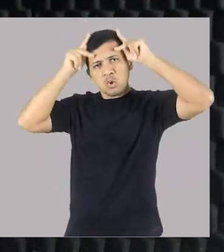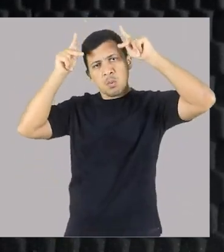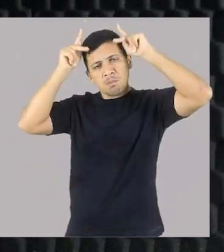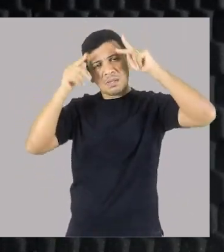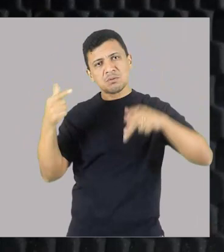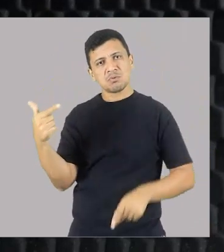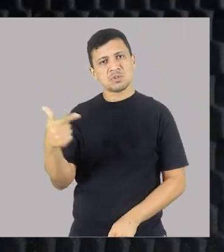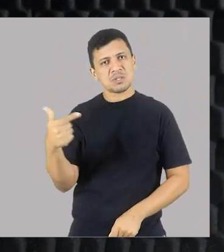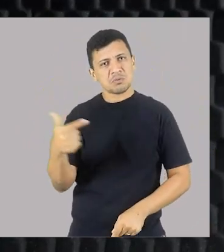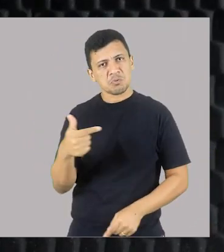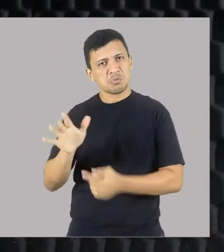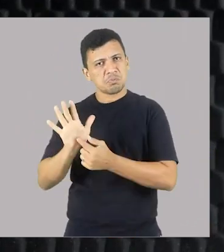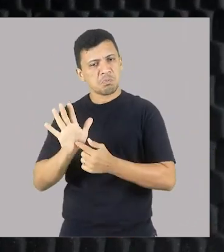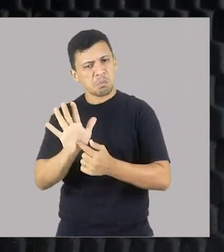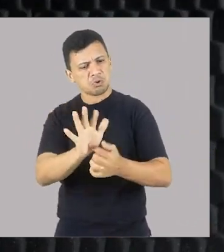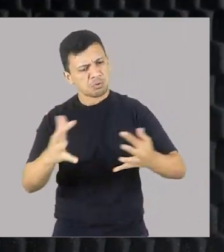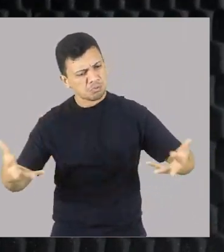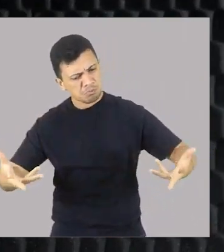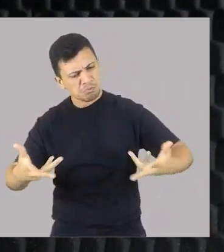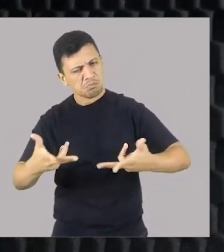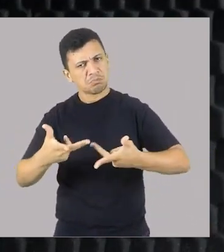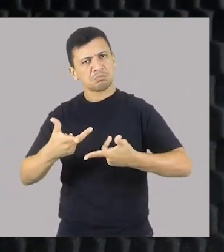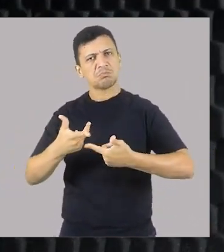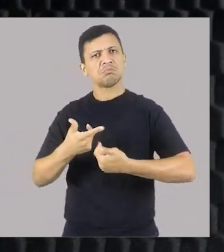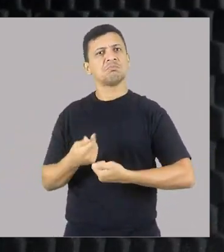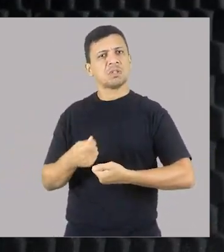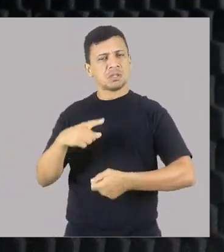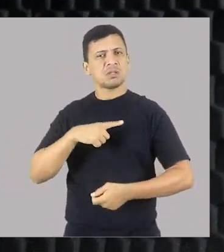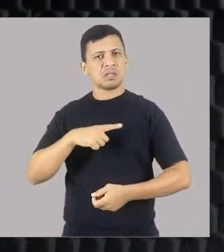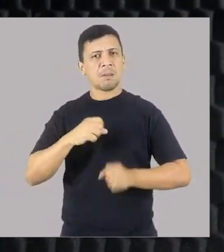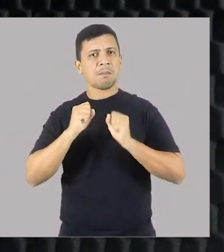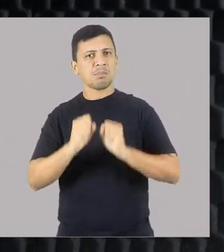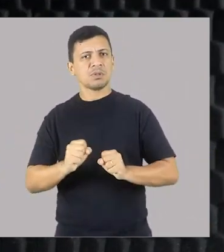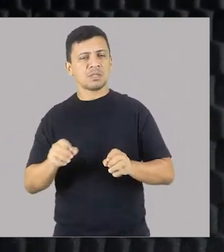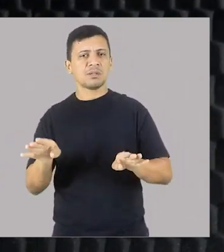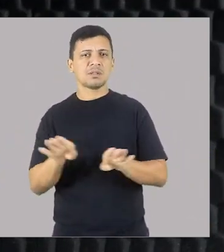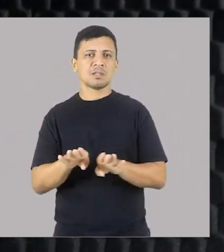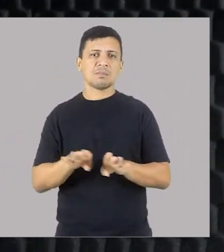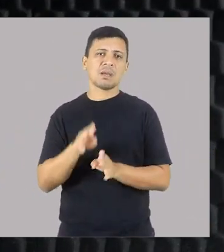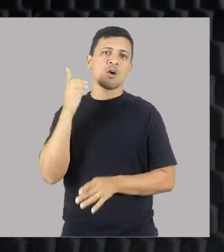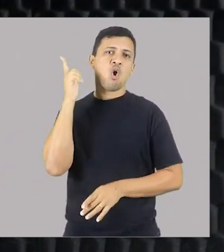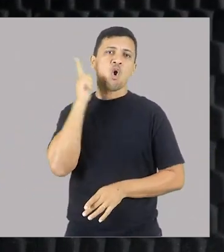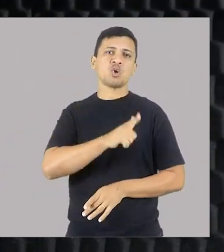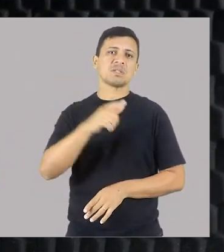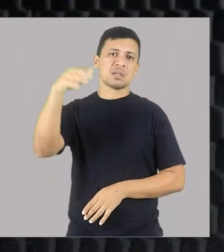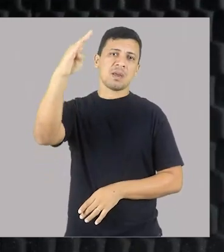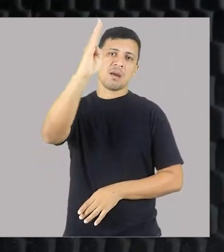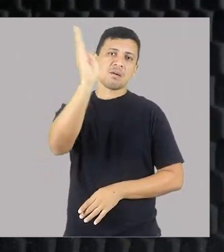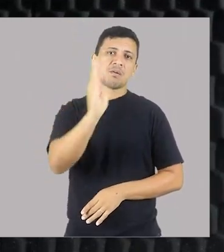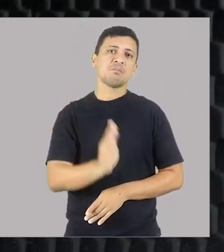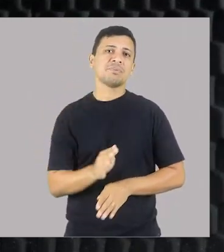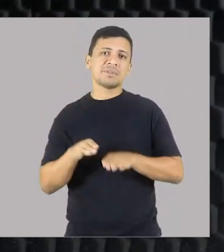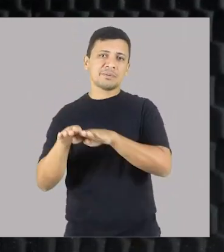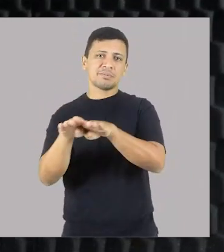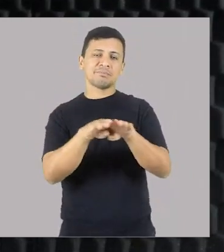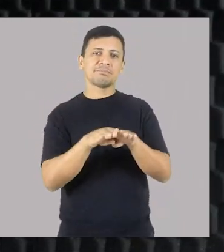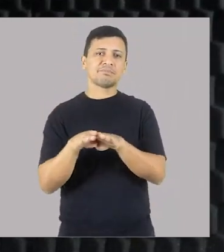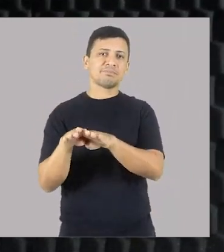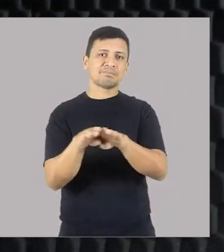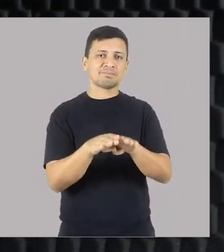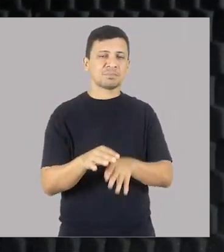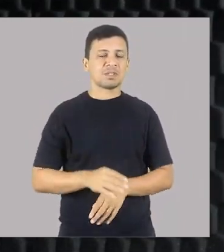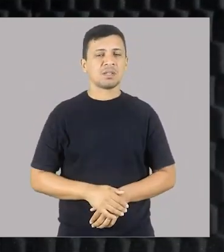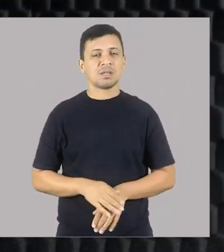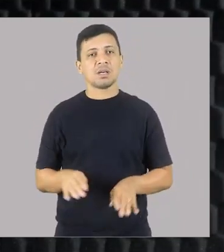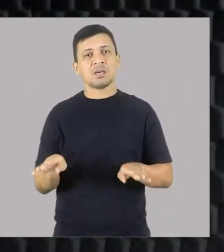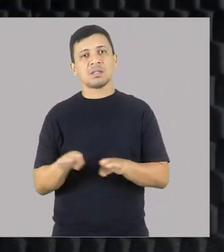com habilidades de poder garantir a estabilidade para o país. Nós temos um poder moderador que Dom